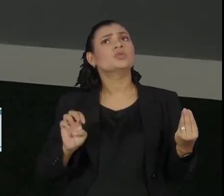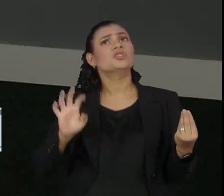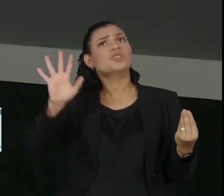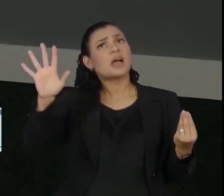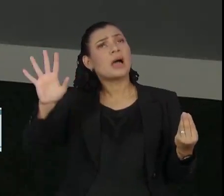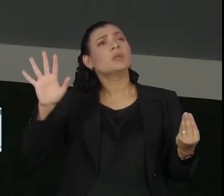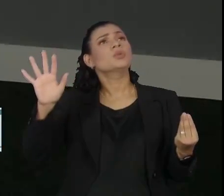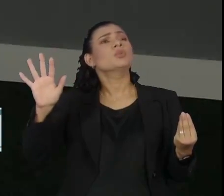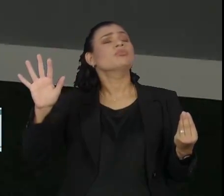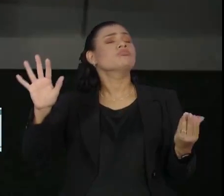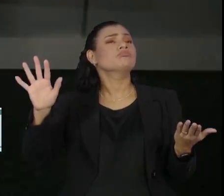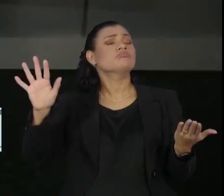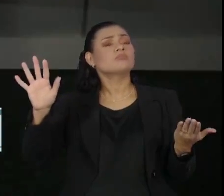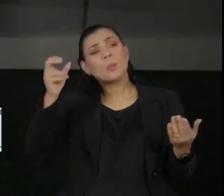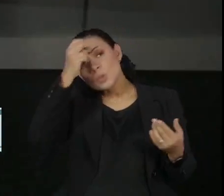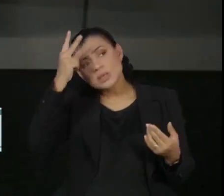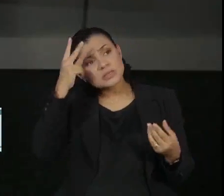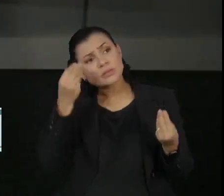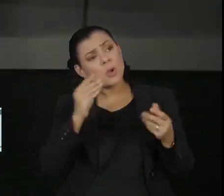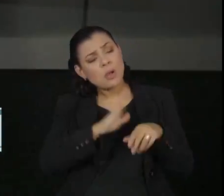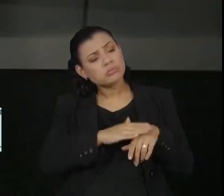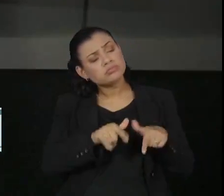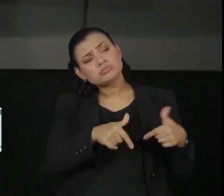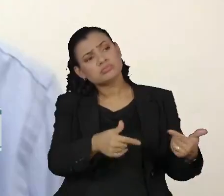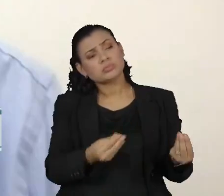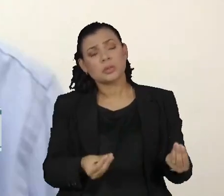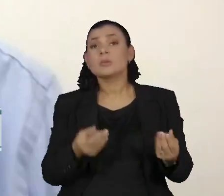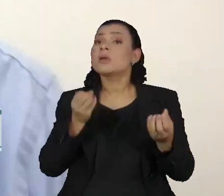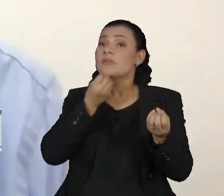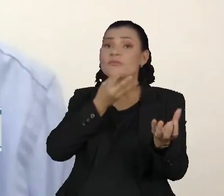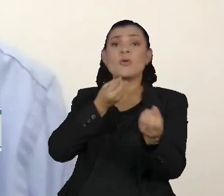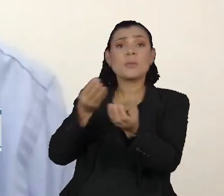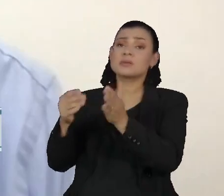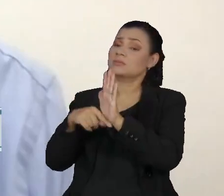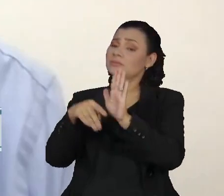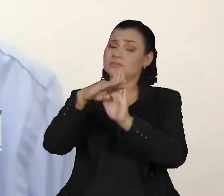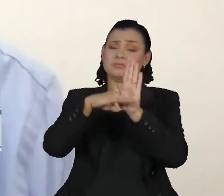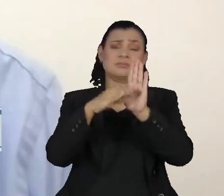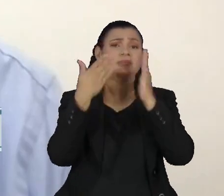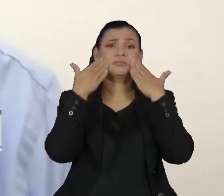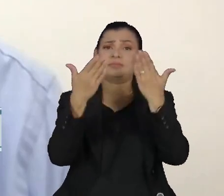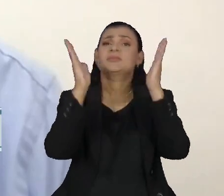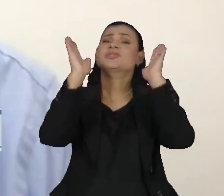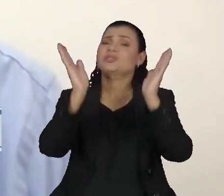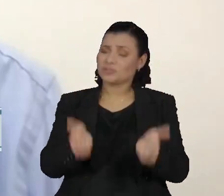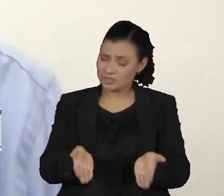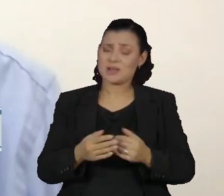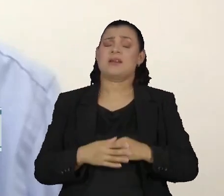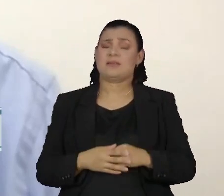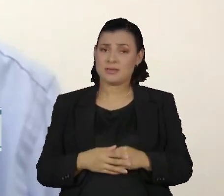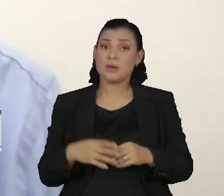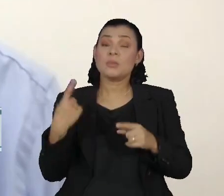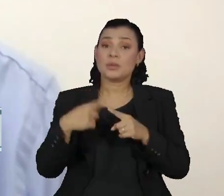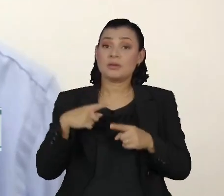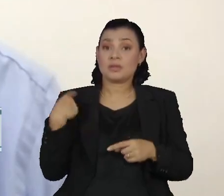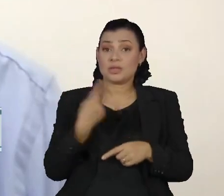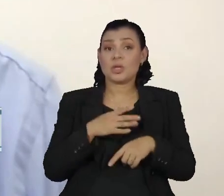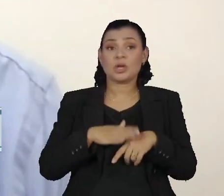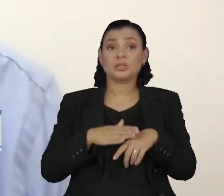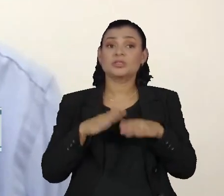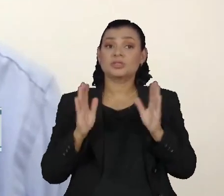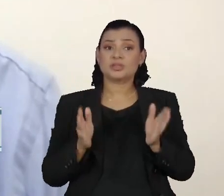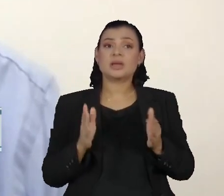municípios podem usar esses dados? Bom, os dados estão disponíveis, não? Porque realmente todo isto é, digamos, CEMADEM, o Ministério da